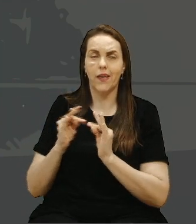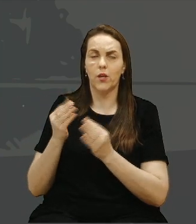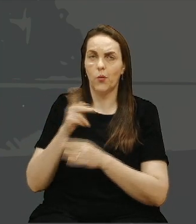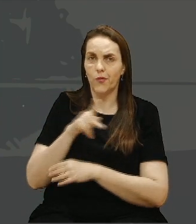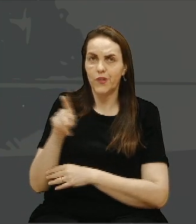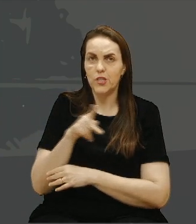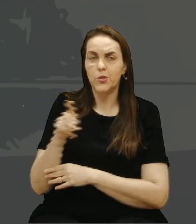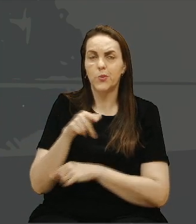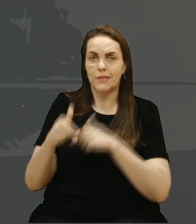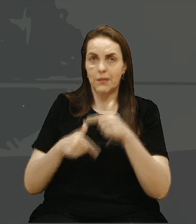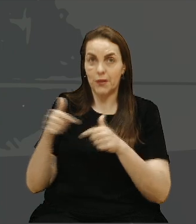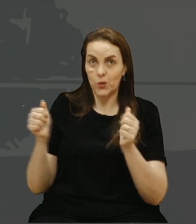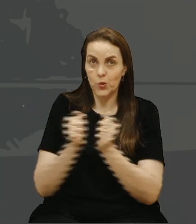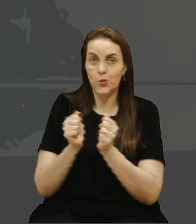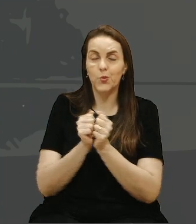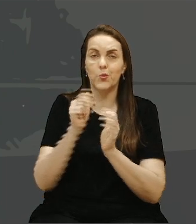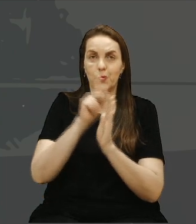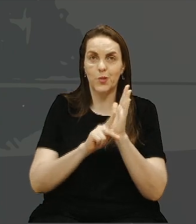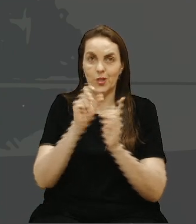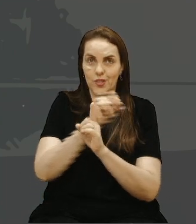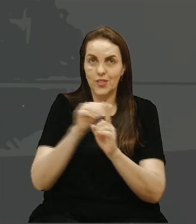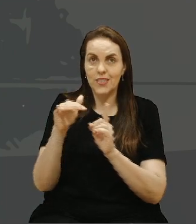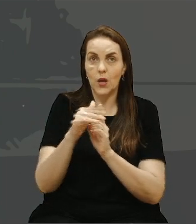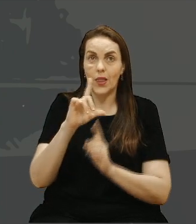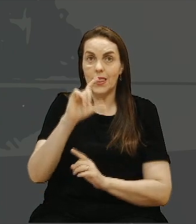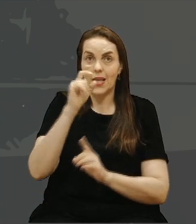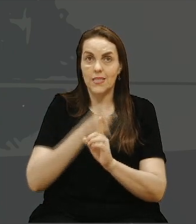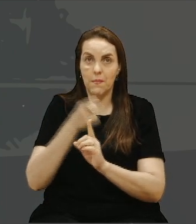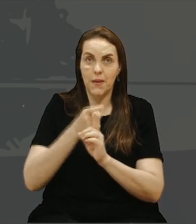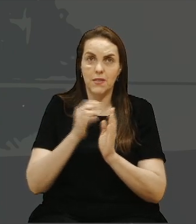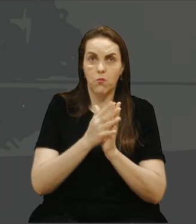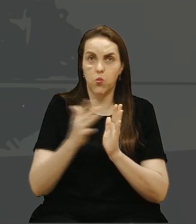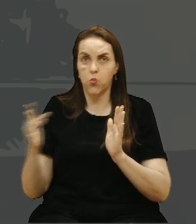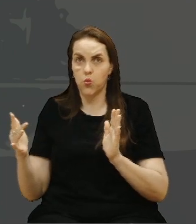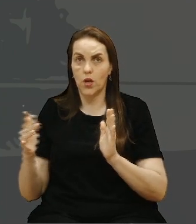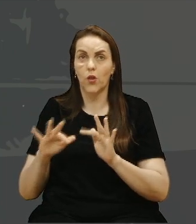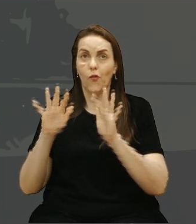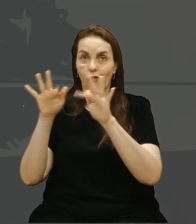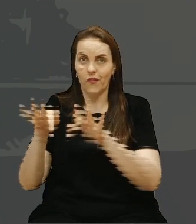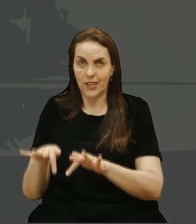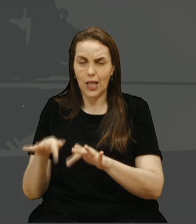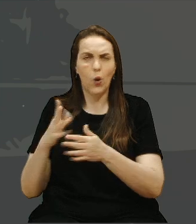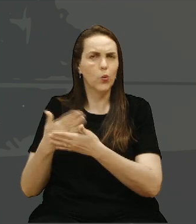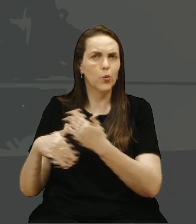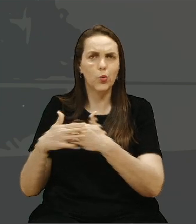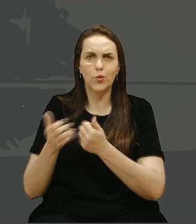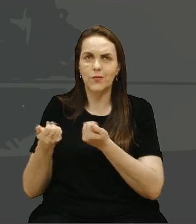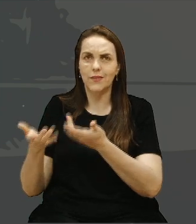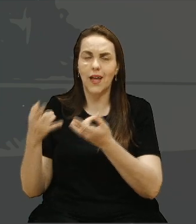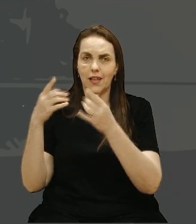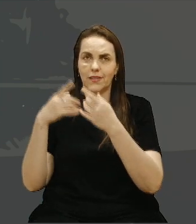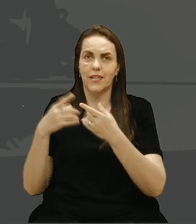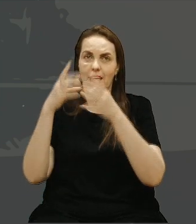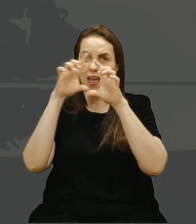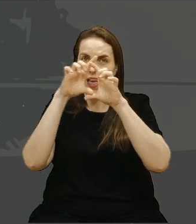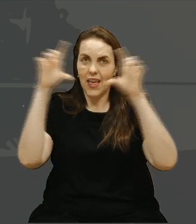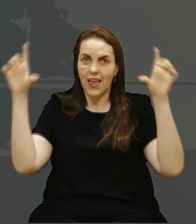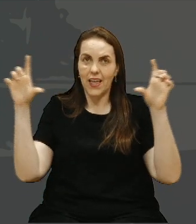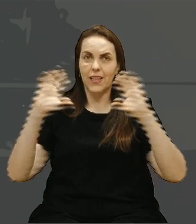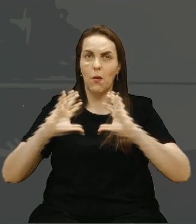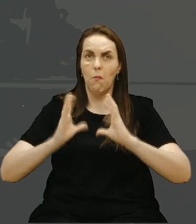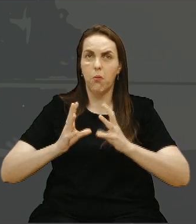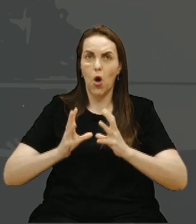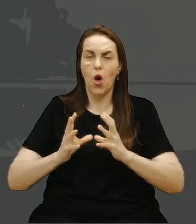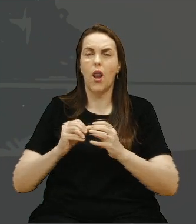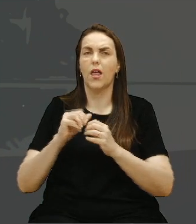projeto social durante esse período de 10 meses, e ao final do período eles ficam com todos os equipamentos, as redes, as bolas de vôlei,